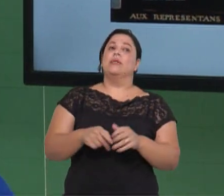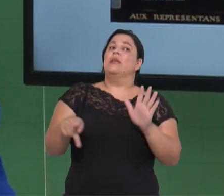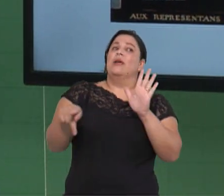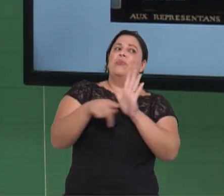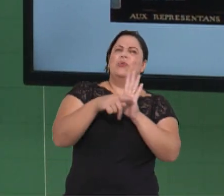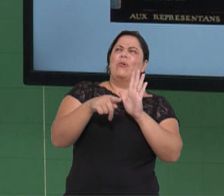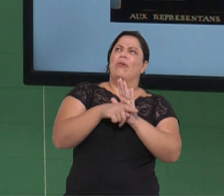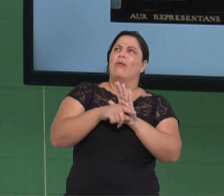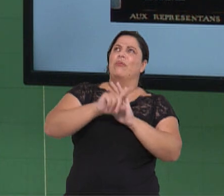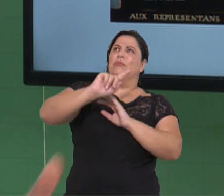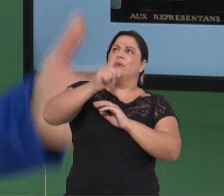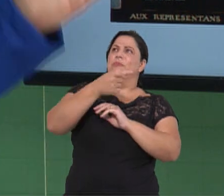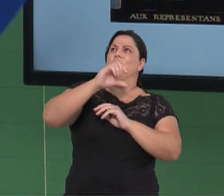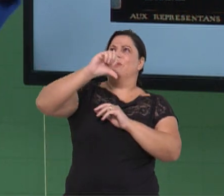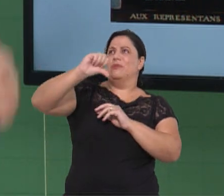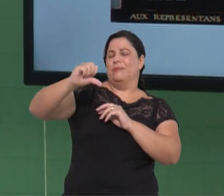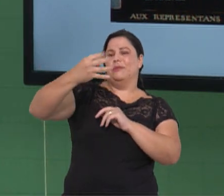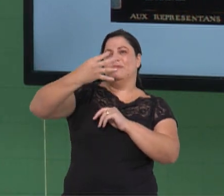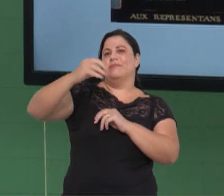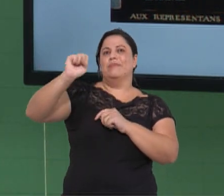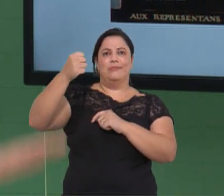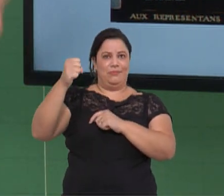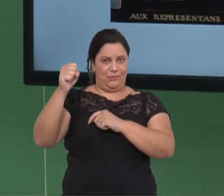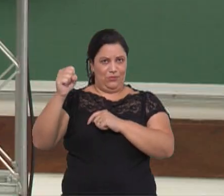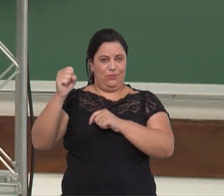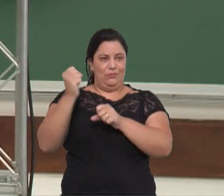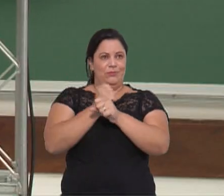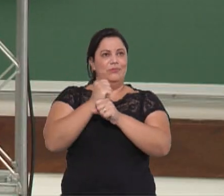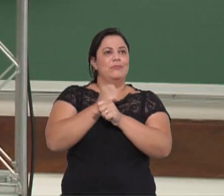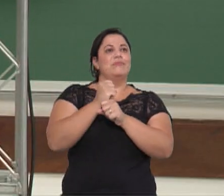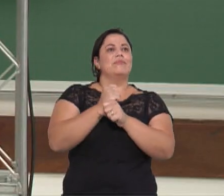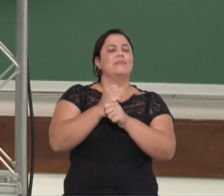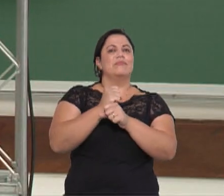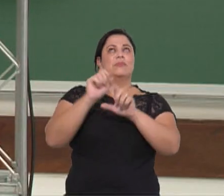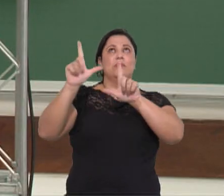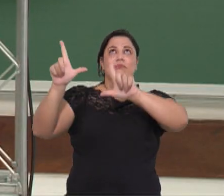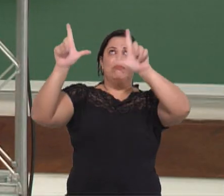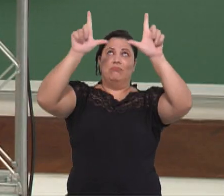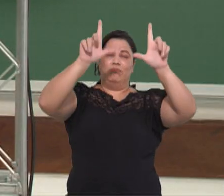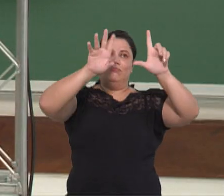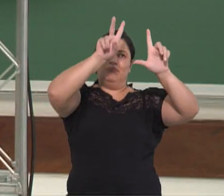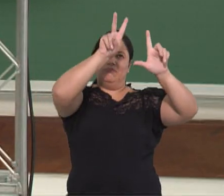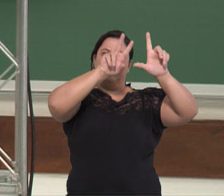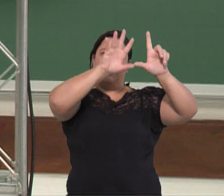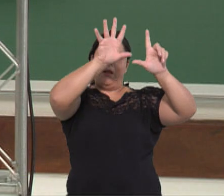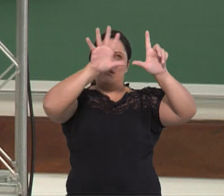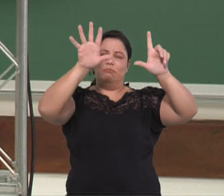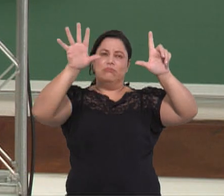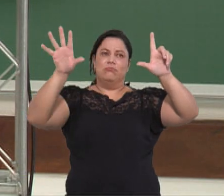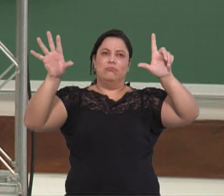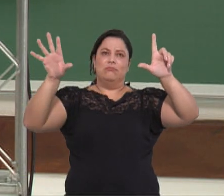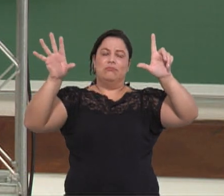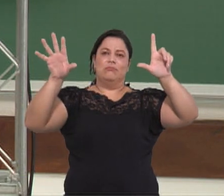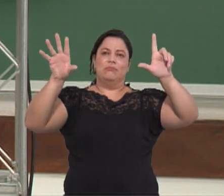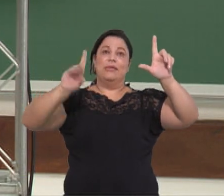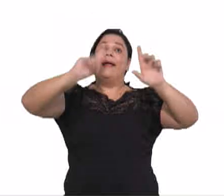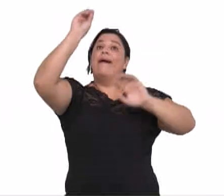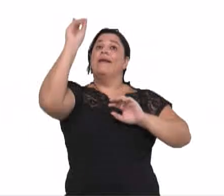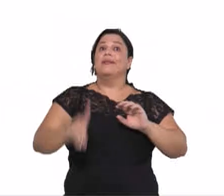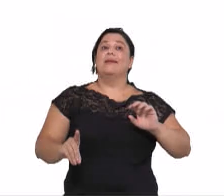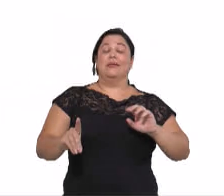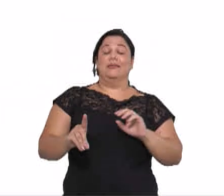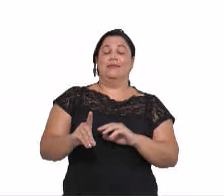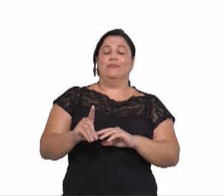de 1948. Aqui eu tenho a Declaração dos Direitos Humanos, onde ela vai reconhecer o direito à